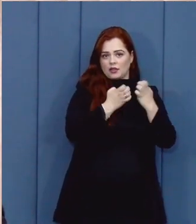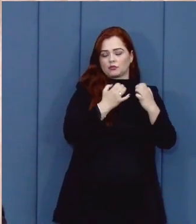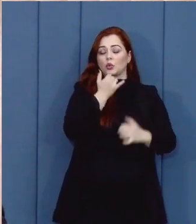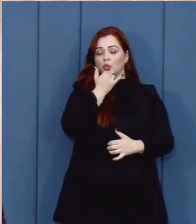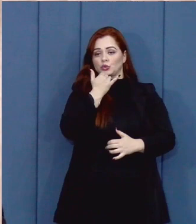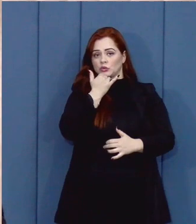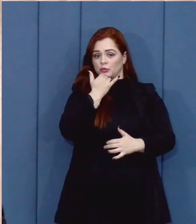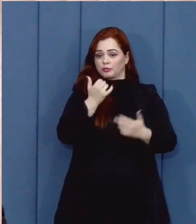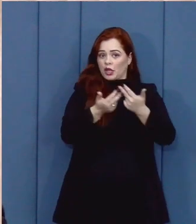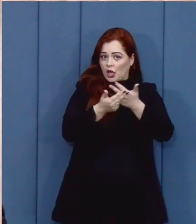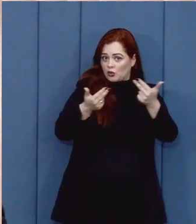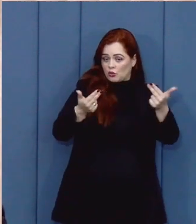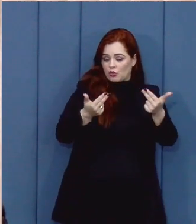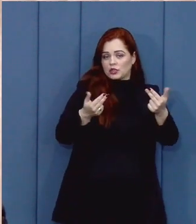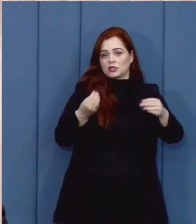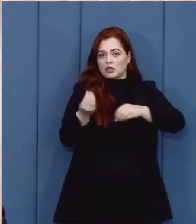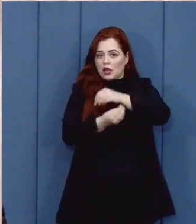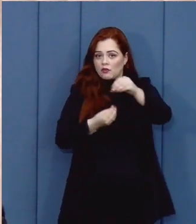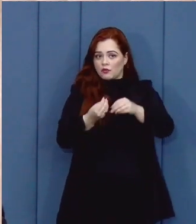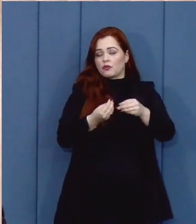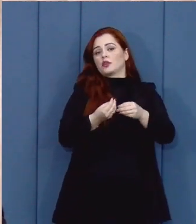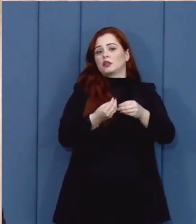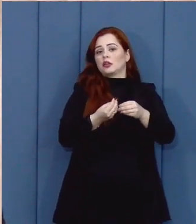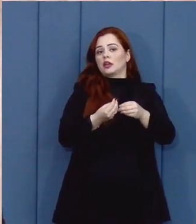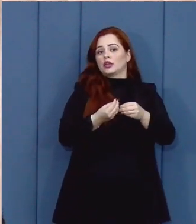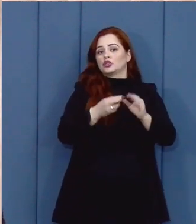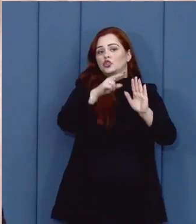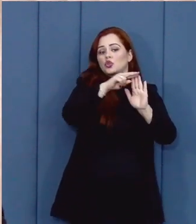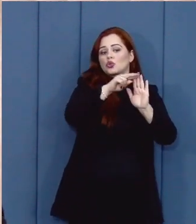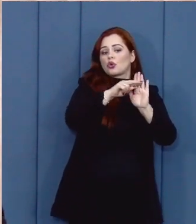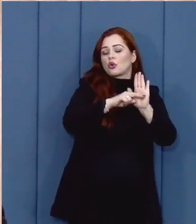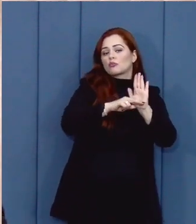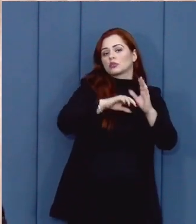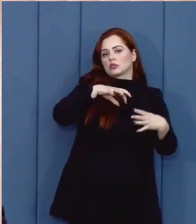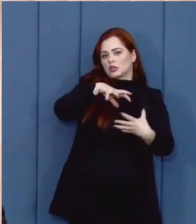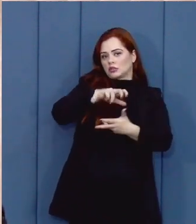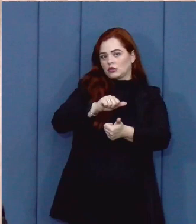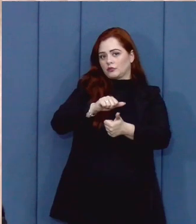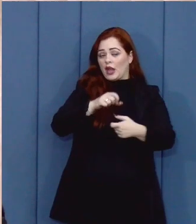elementos envolvidos na elaboração de normas internacionais.